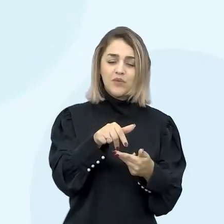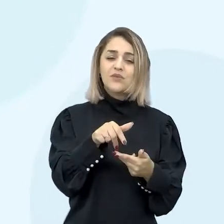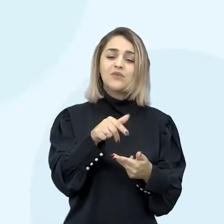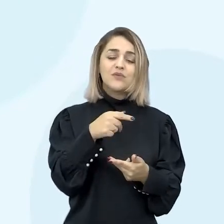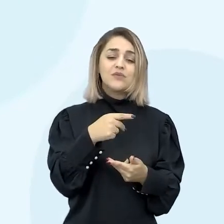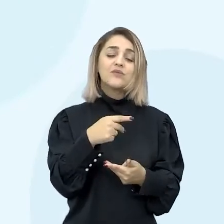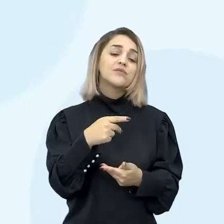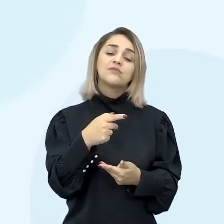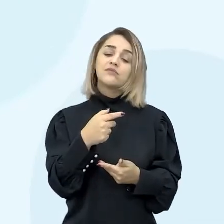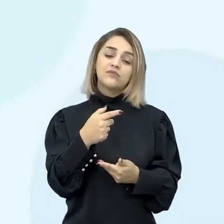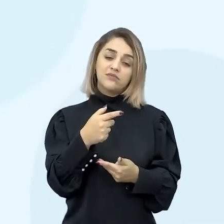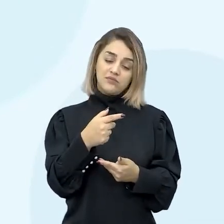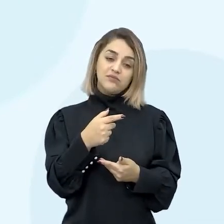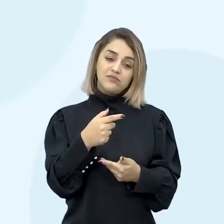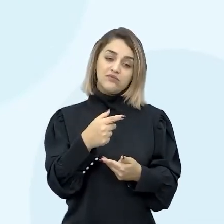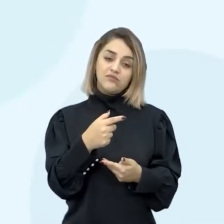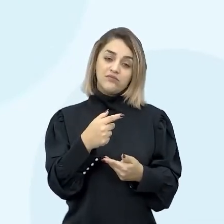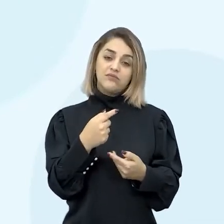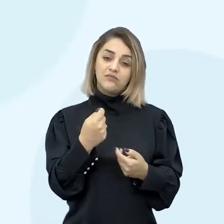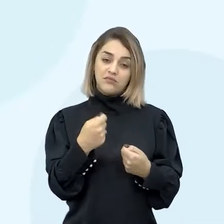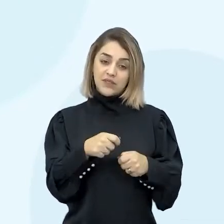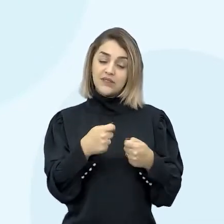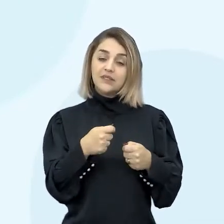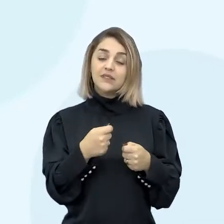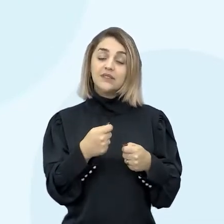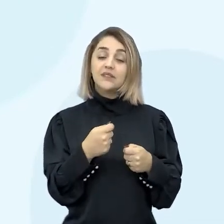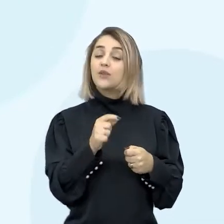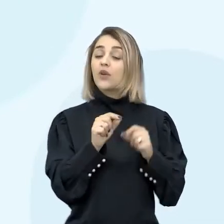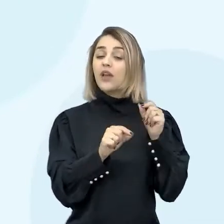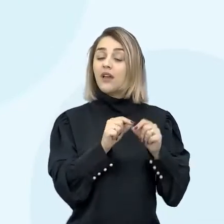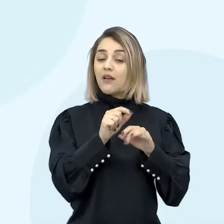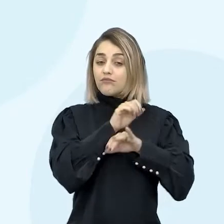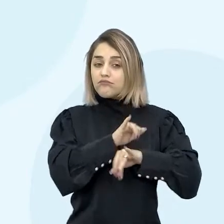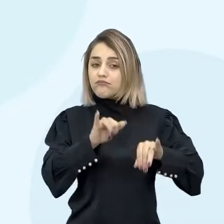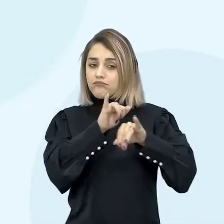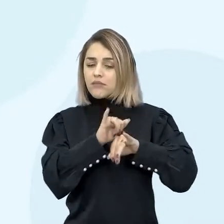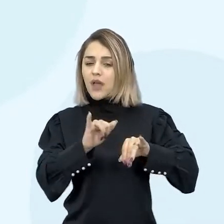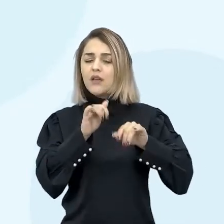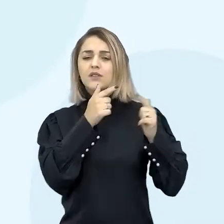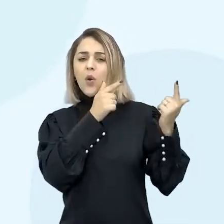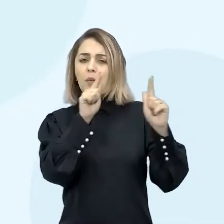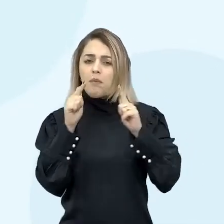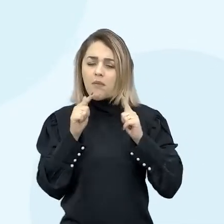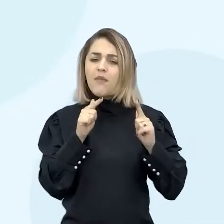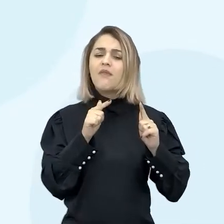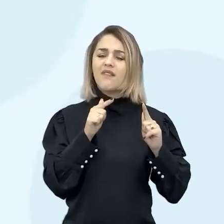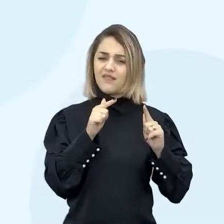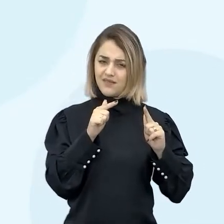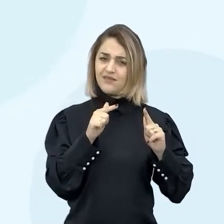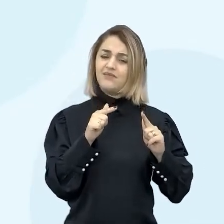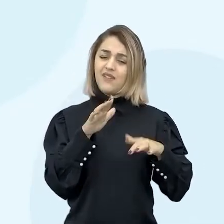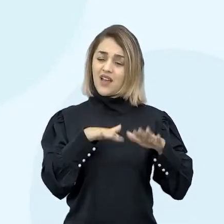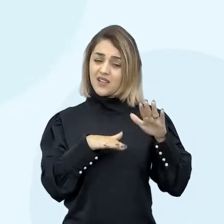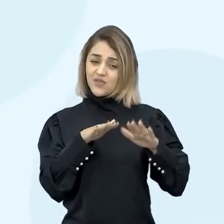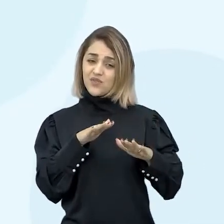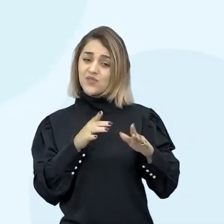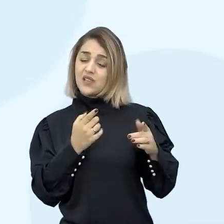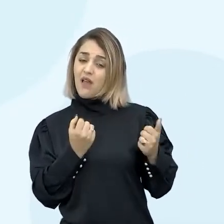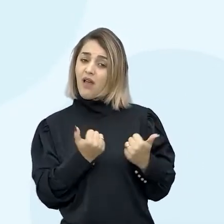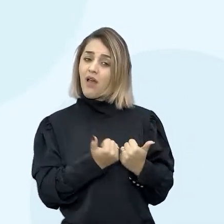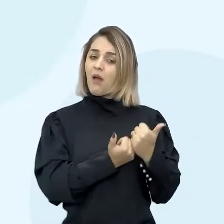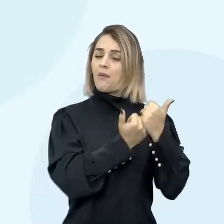como você percebe o mundo tem que estar no seu texto. Porque é o seu manifesto, não é o manifesto de outra pessoa. Porque às vezes você compra o discurso de outro. Quais